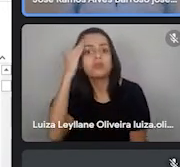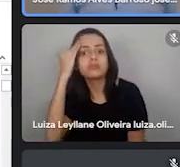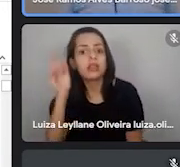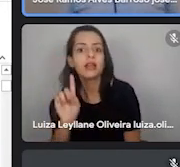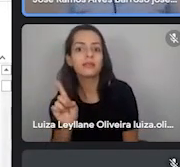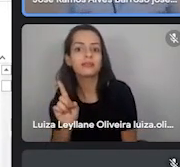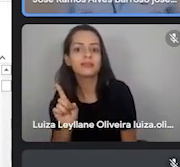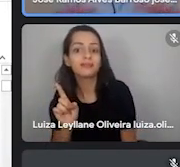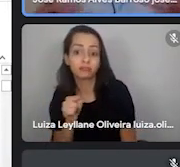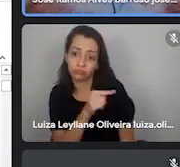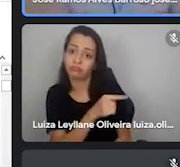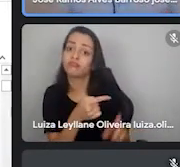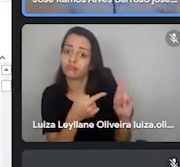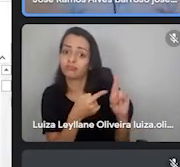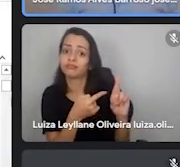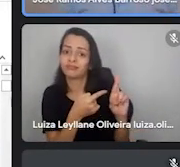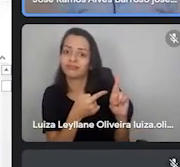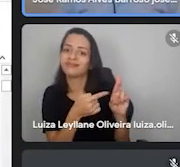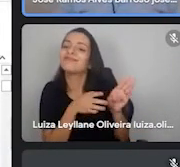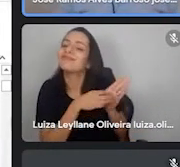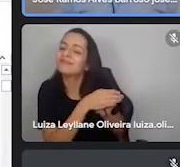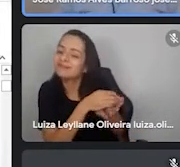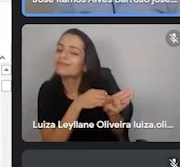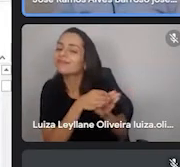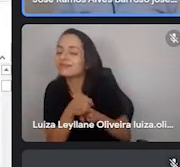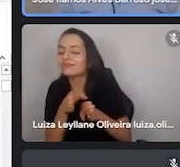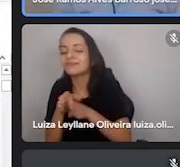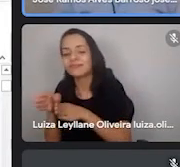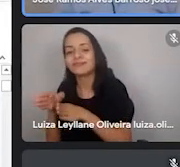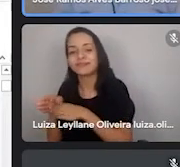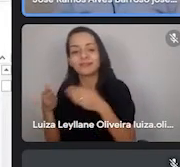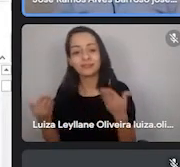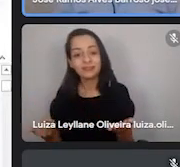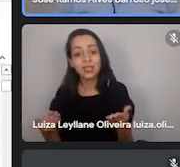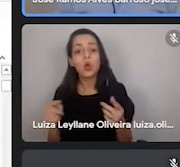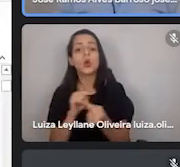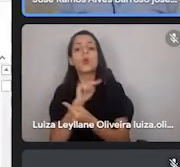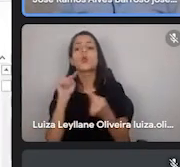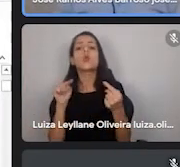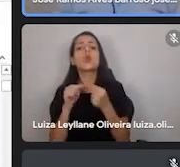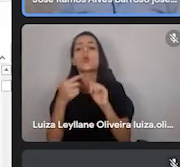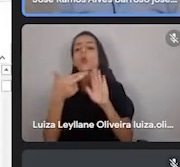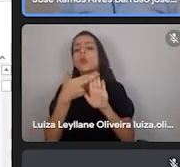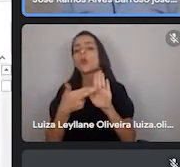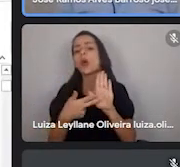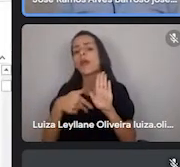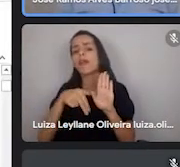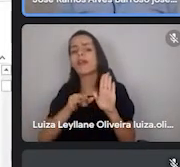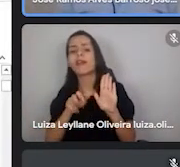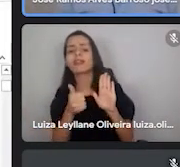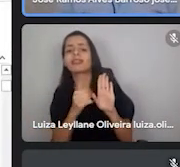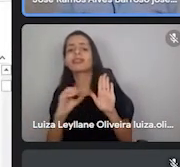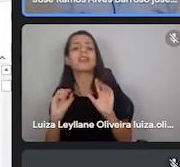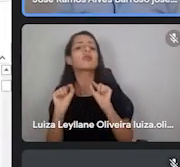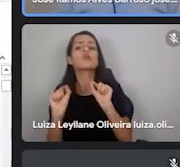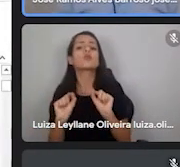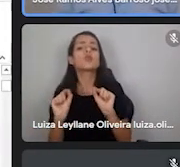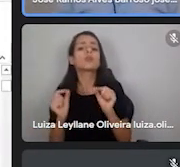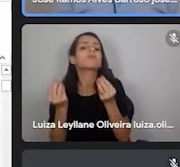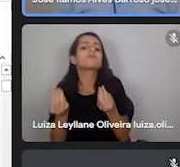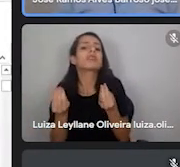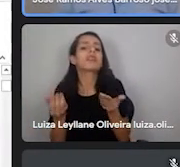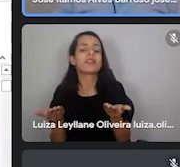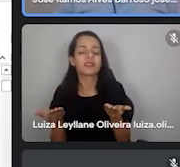Então, qual que é o objetivo da norma regulamentadora NR10? É pregar